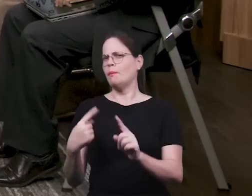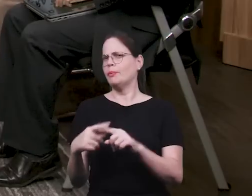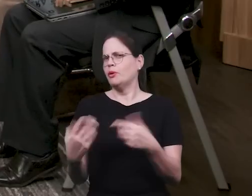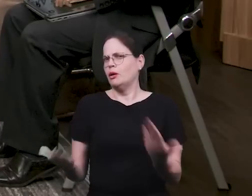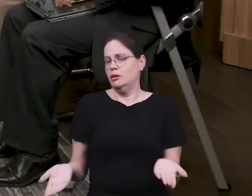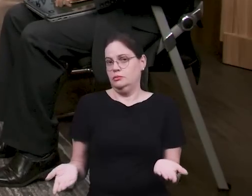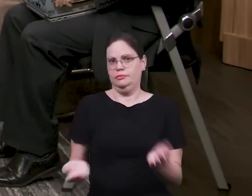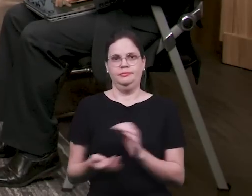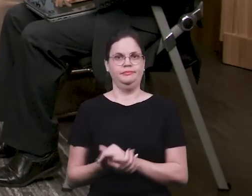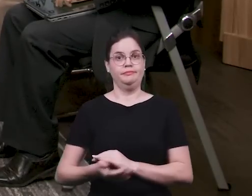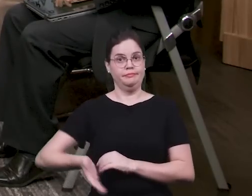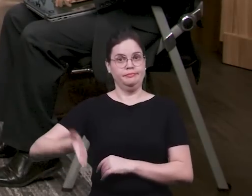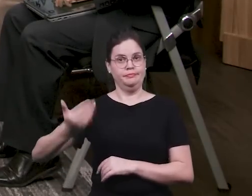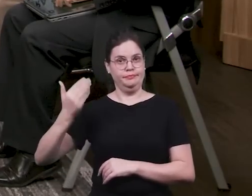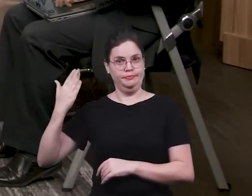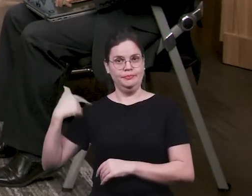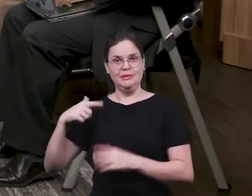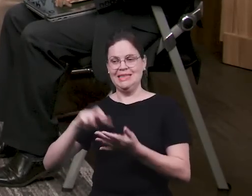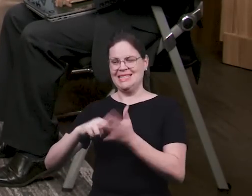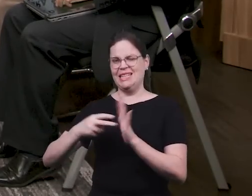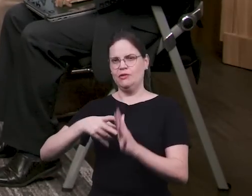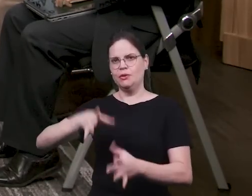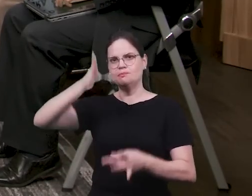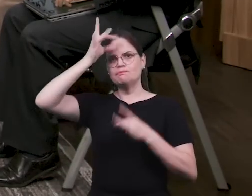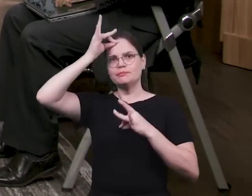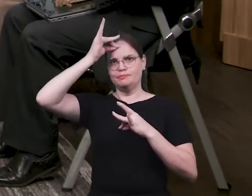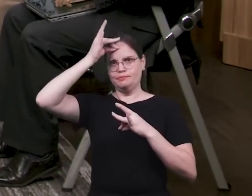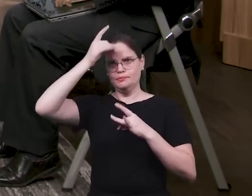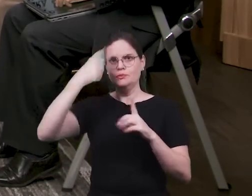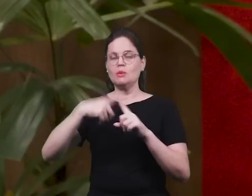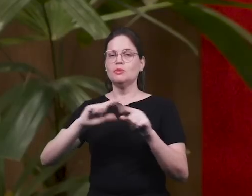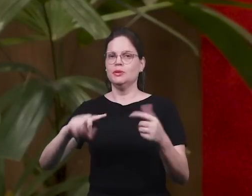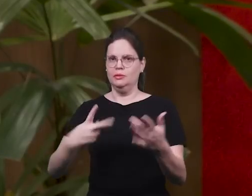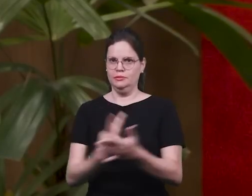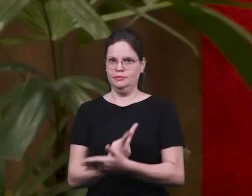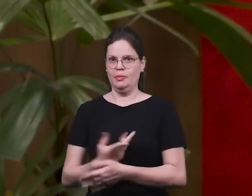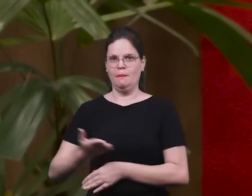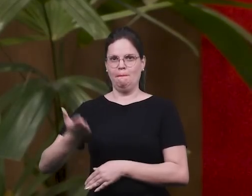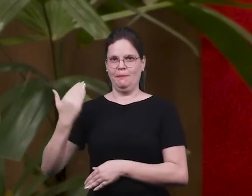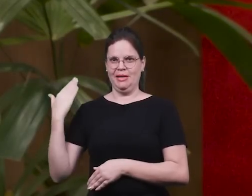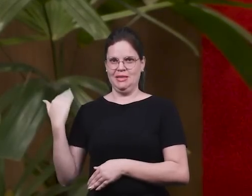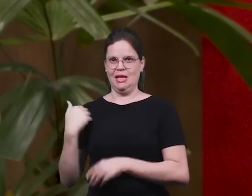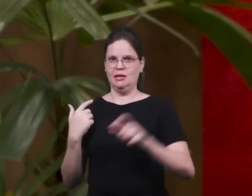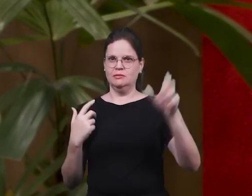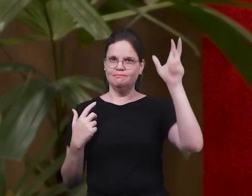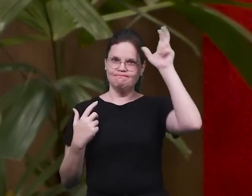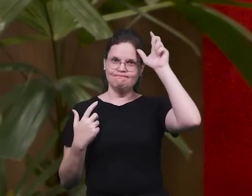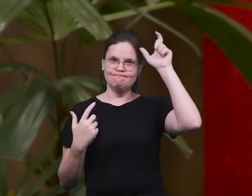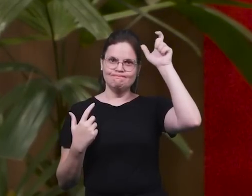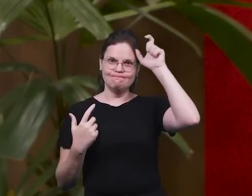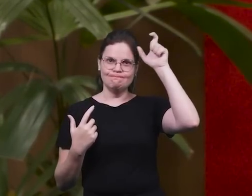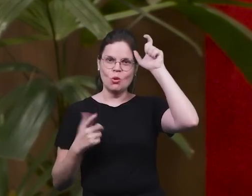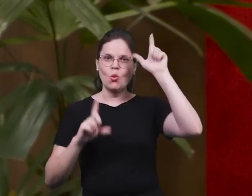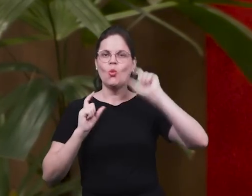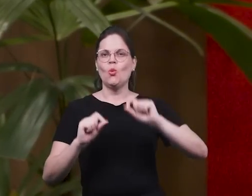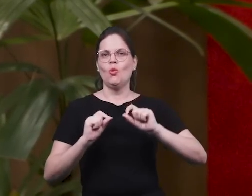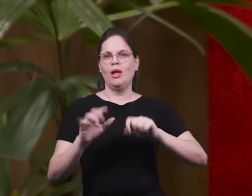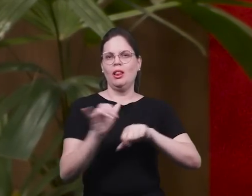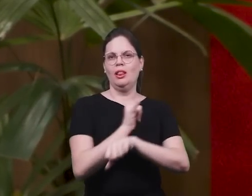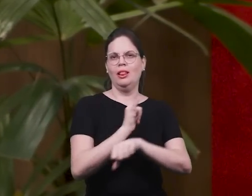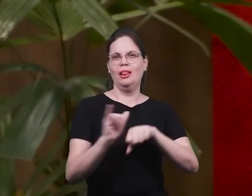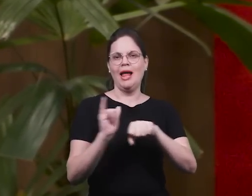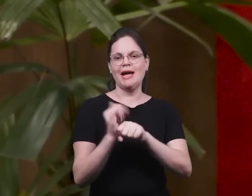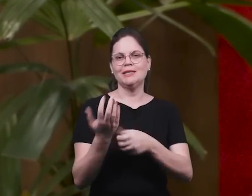quê? Naquele tempo, o adversário fez com que a palavra fosse escondida. As pessoas